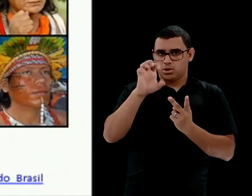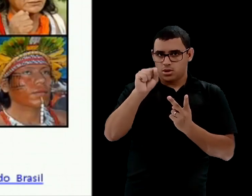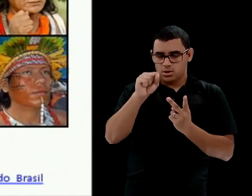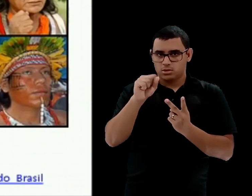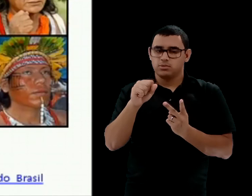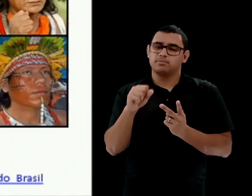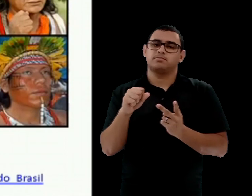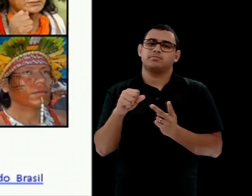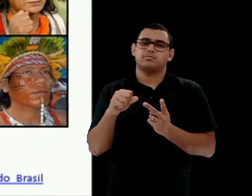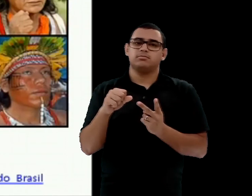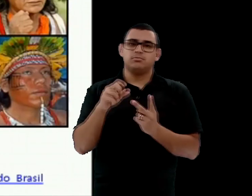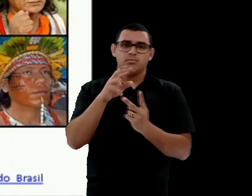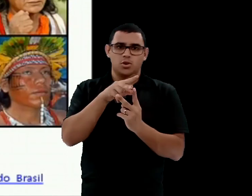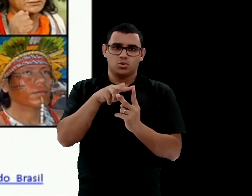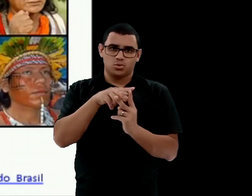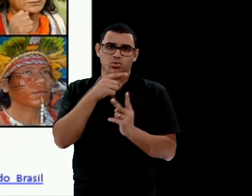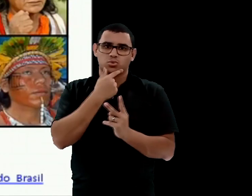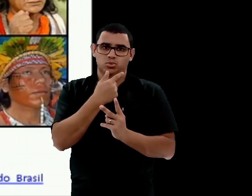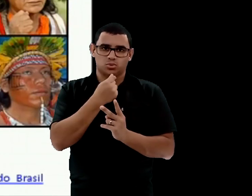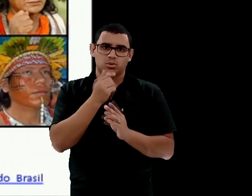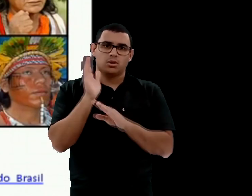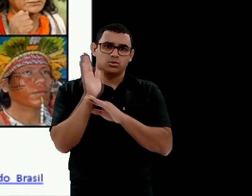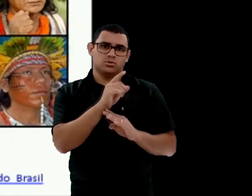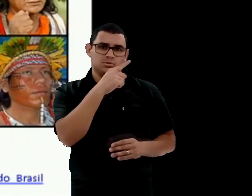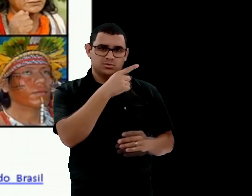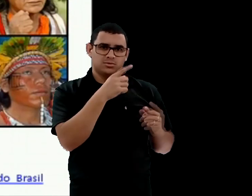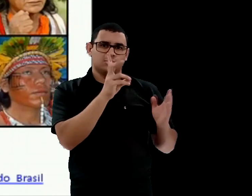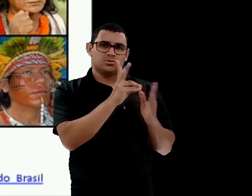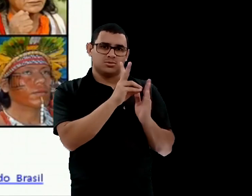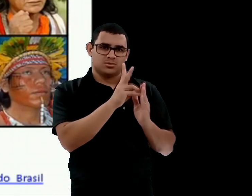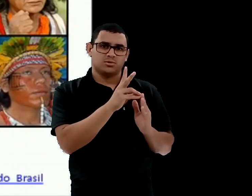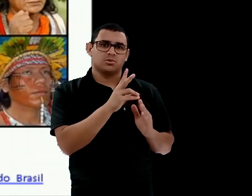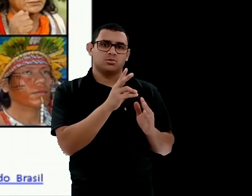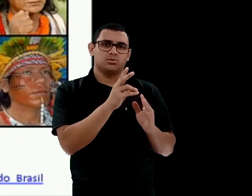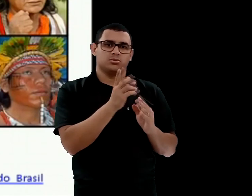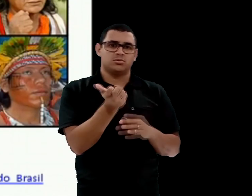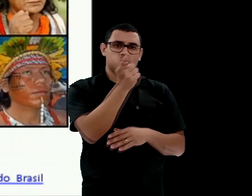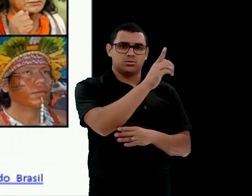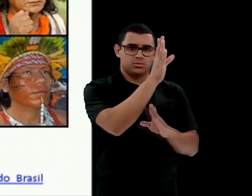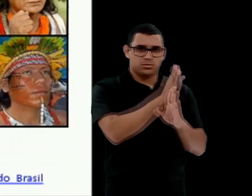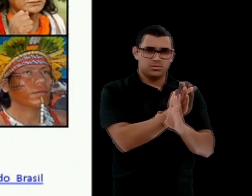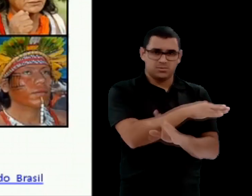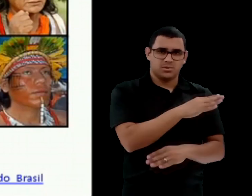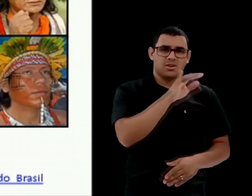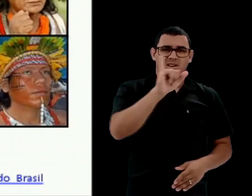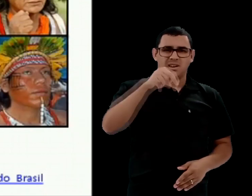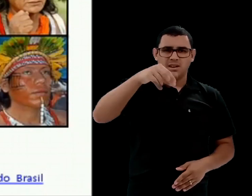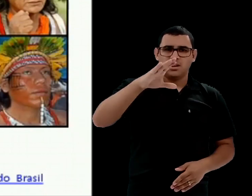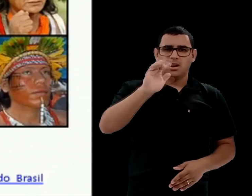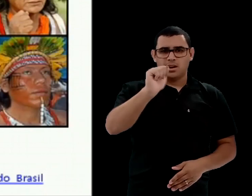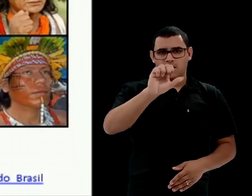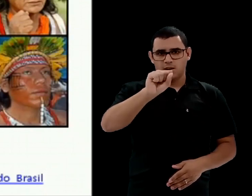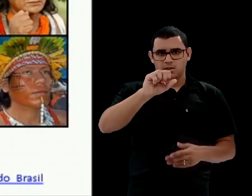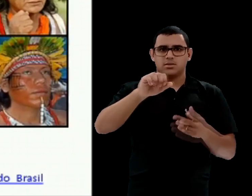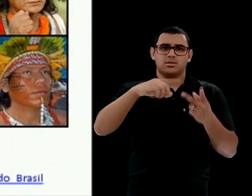da América do Norte, os povos dos astecas, os incas, os maias, né, os incas